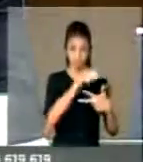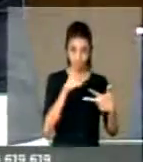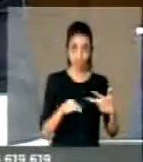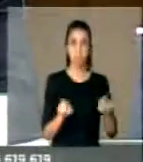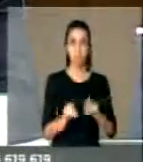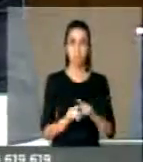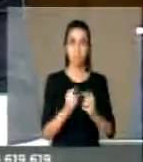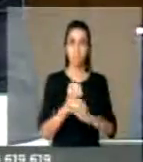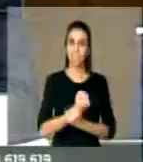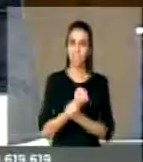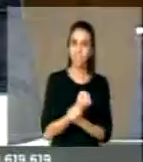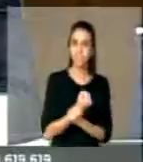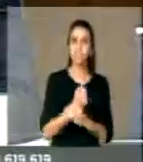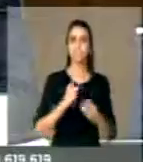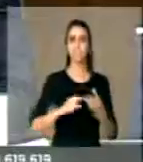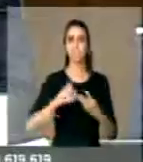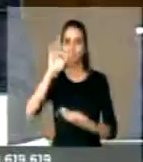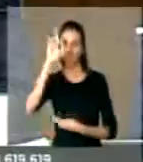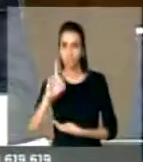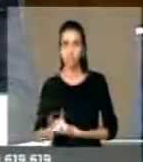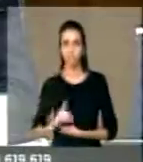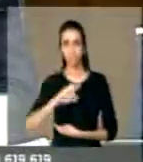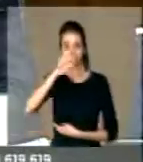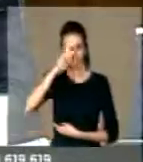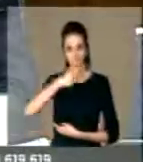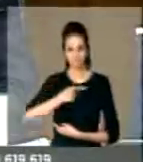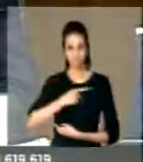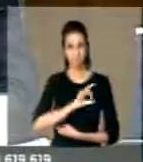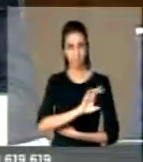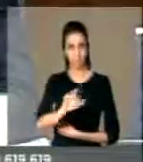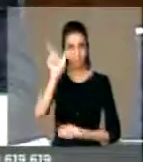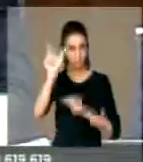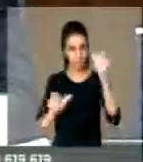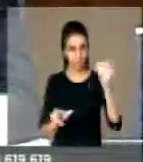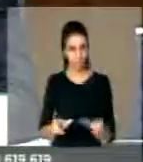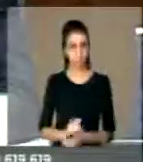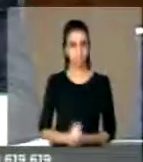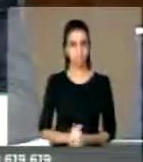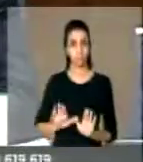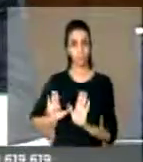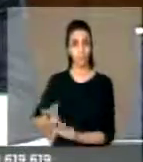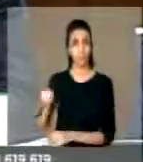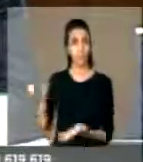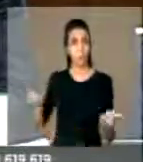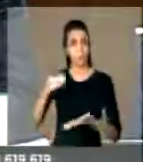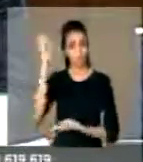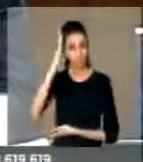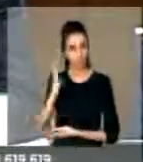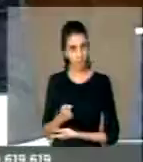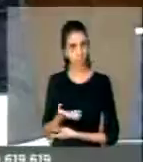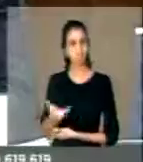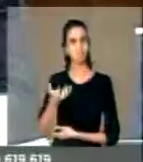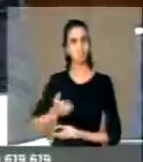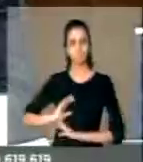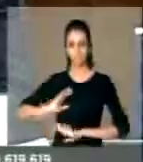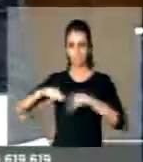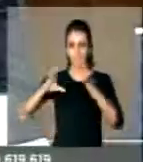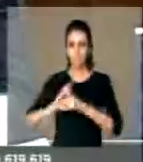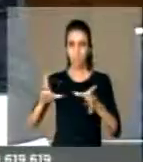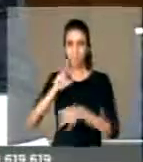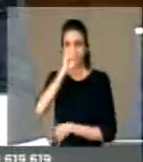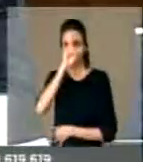direitos e garantias individuais. O Brasil atual tem buscado a construção de uma democracia forte,